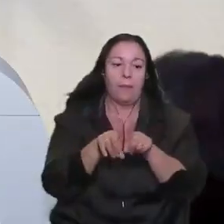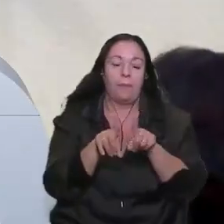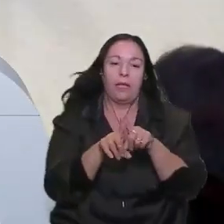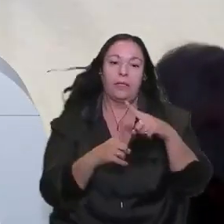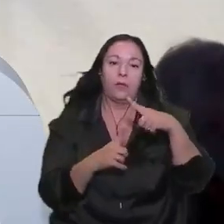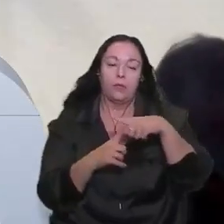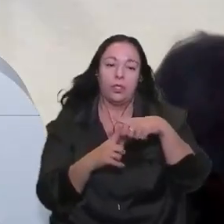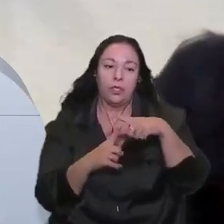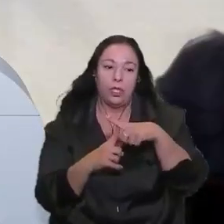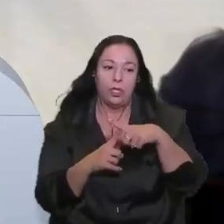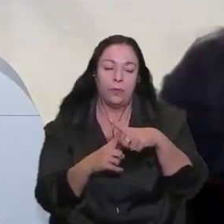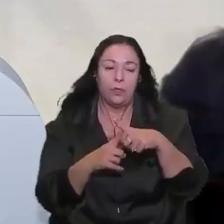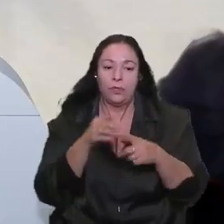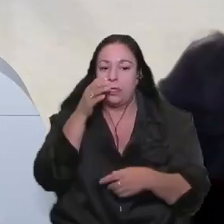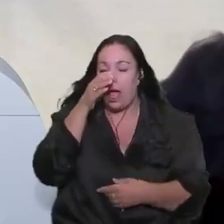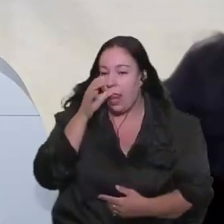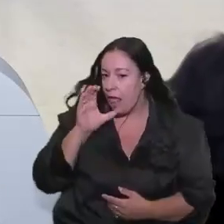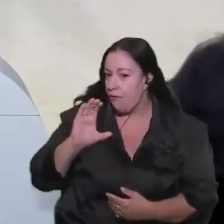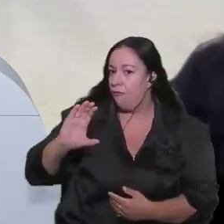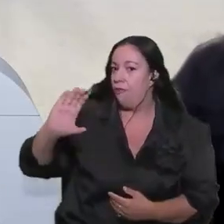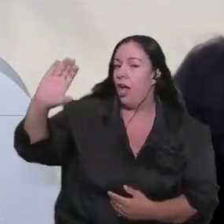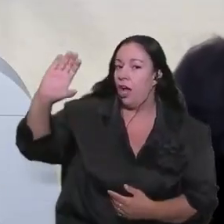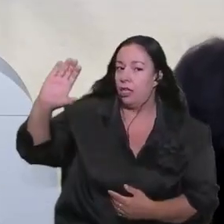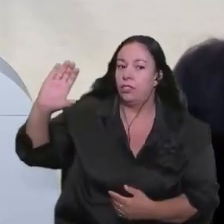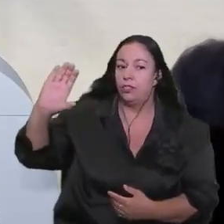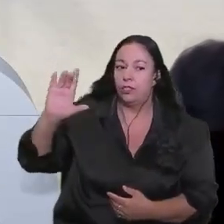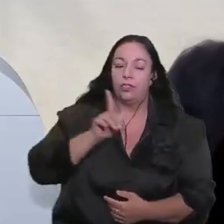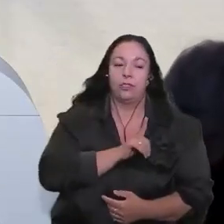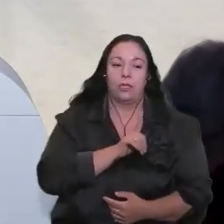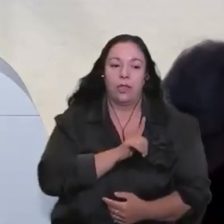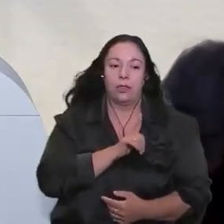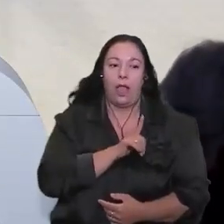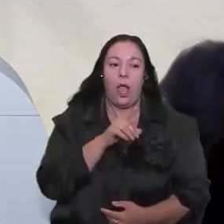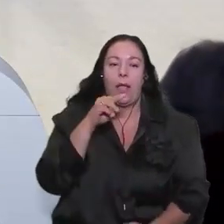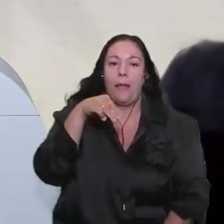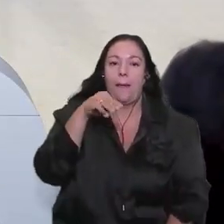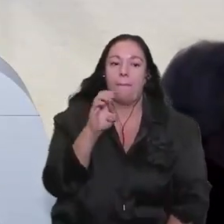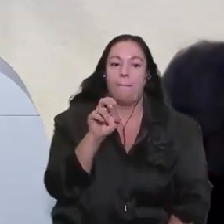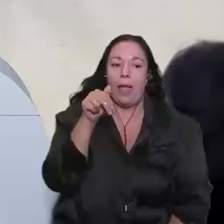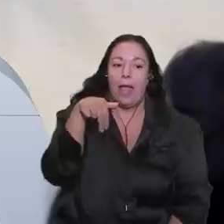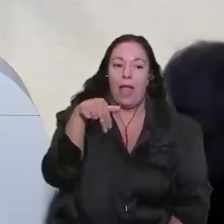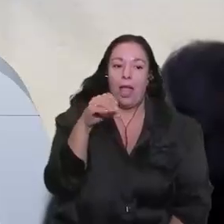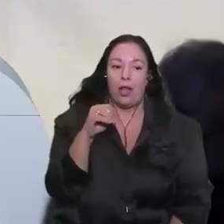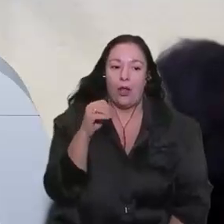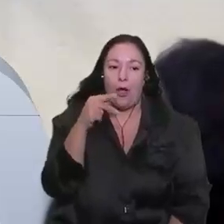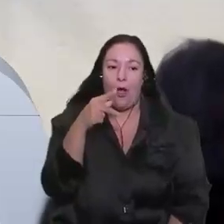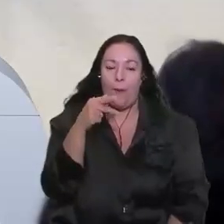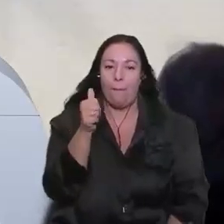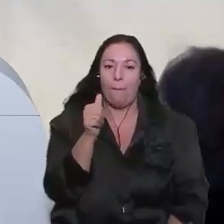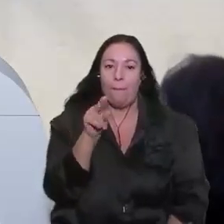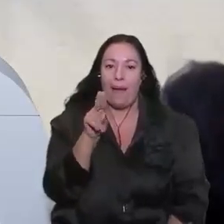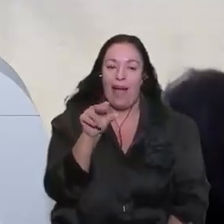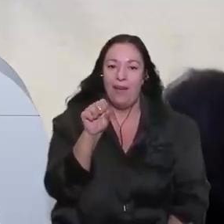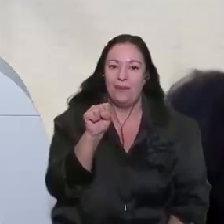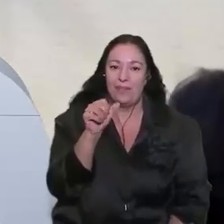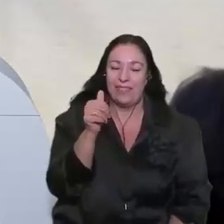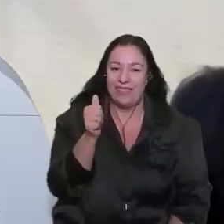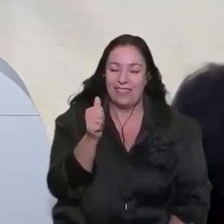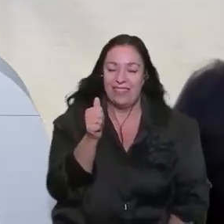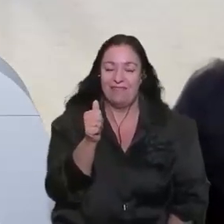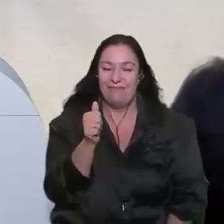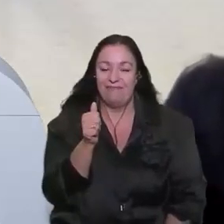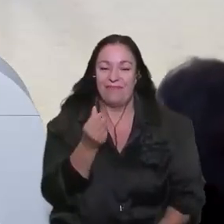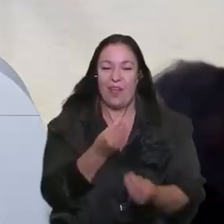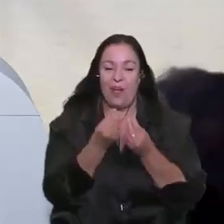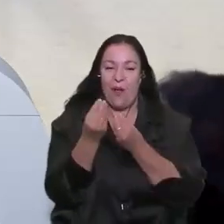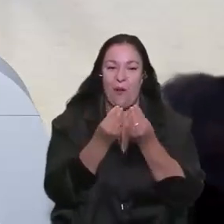também alguns elefantes, eu acho que têm menopausa. E é muito interessante de entender como é que funciona entre